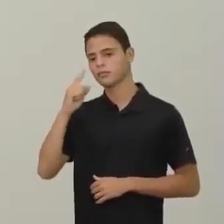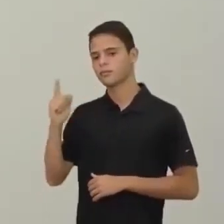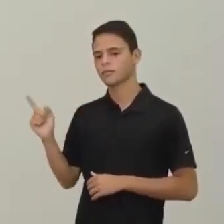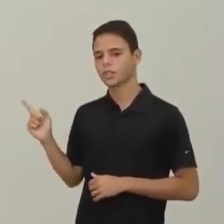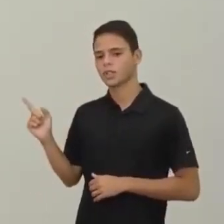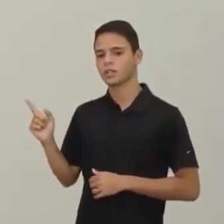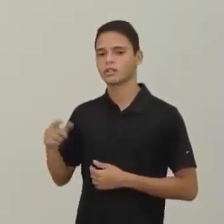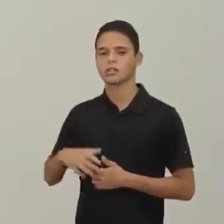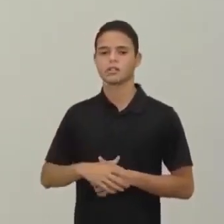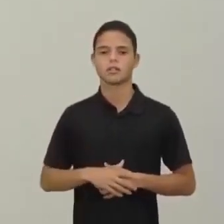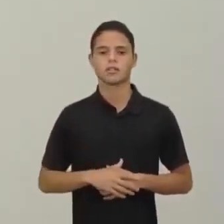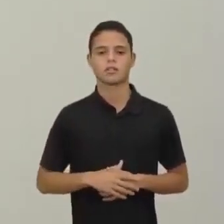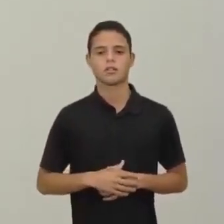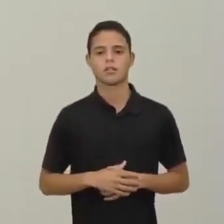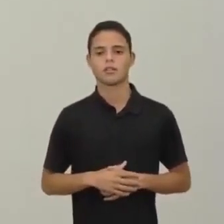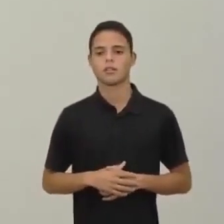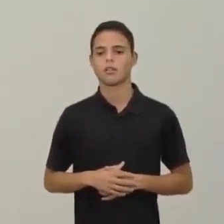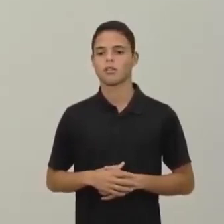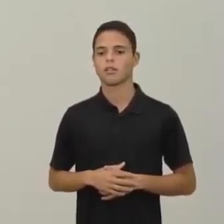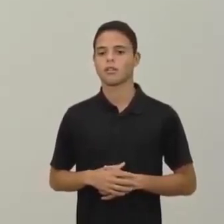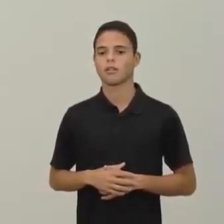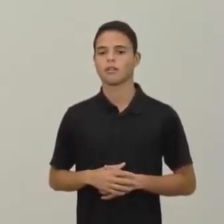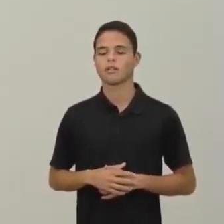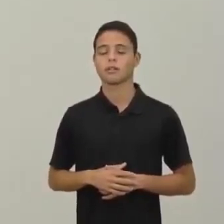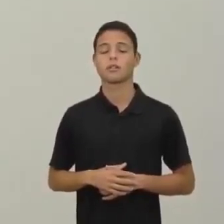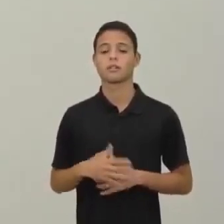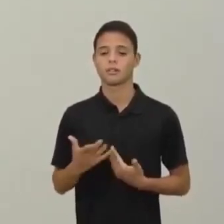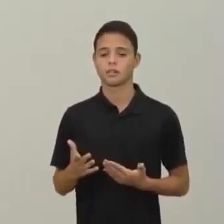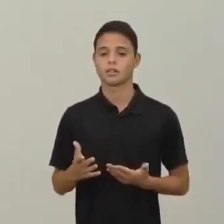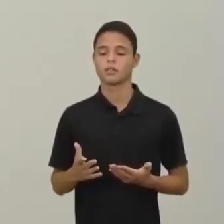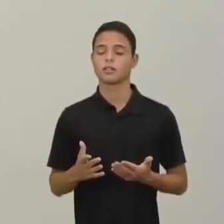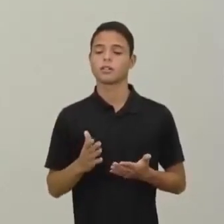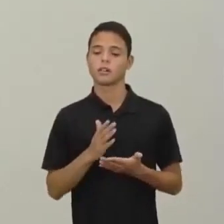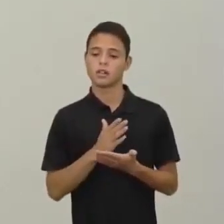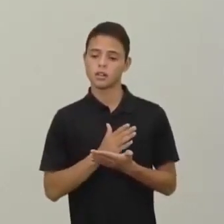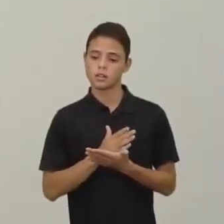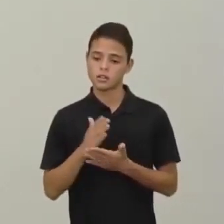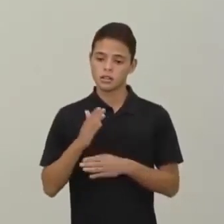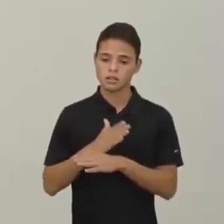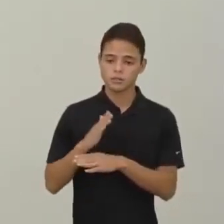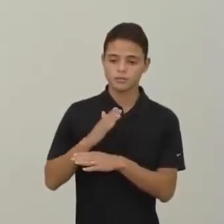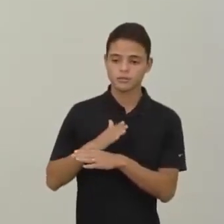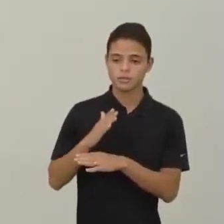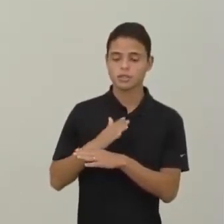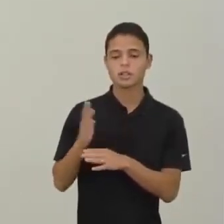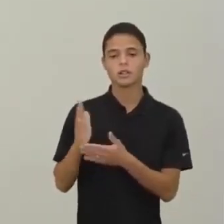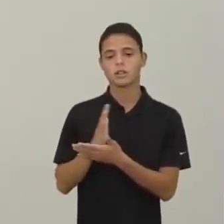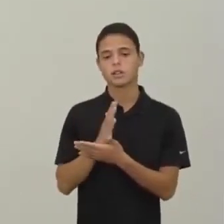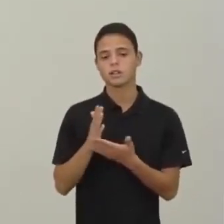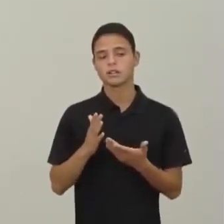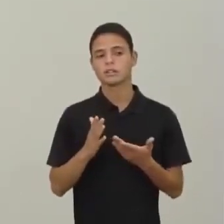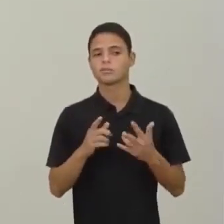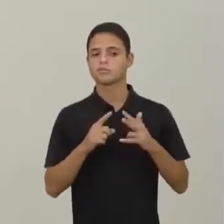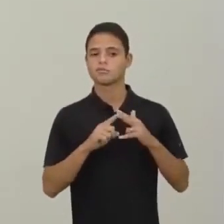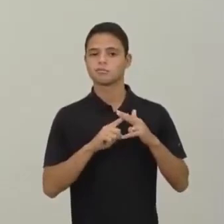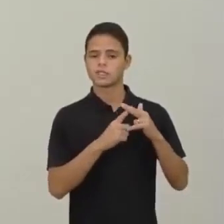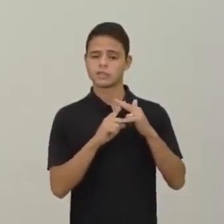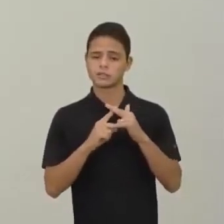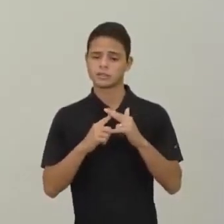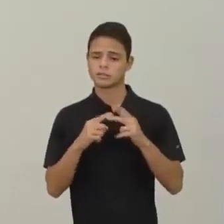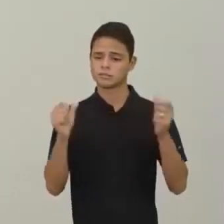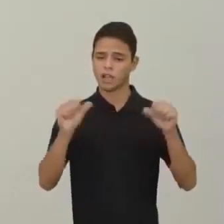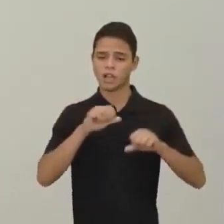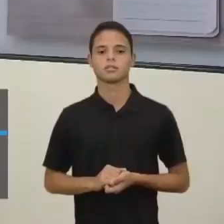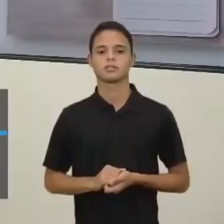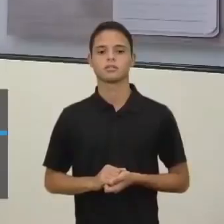musical do outro, ele aperta e solta e desafina tudo. Que serve justamente para afinar, mas as pessoas desafinam os